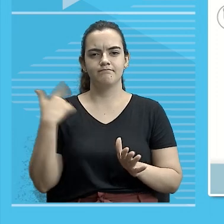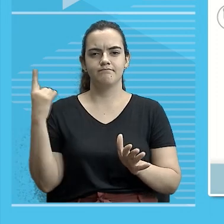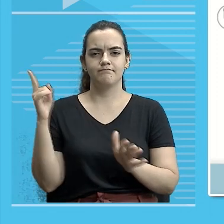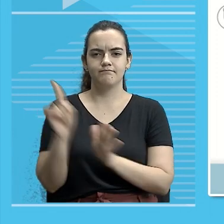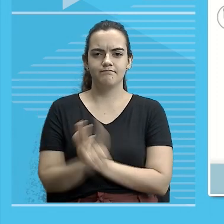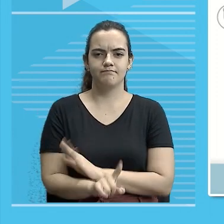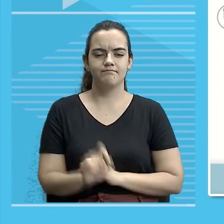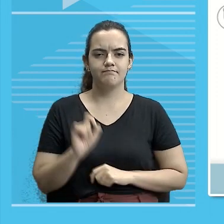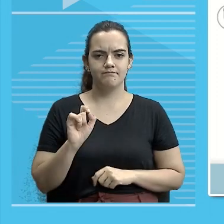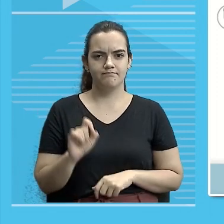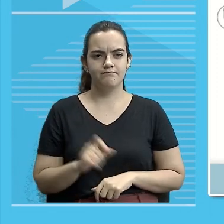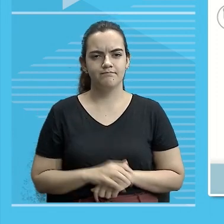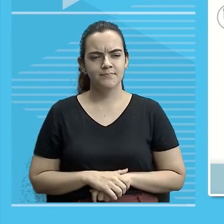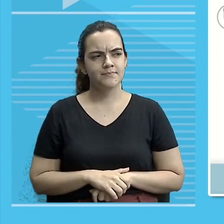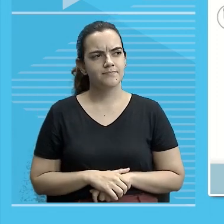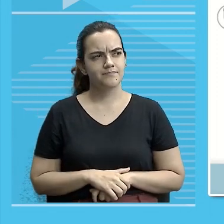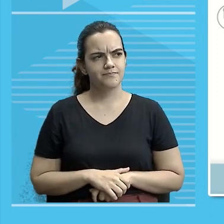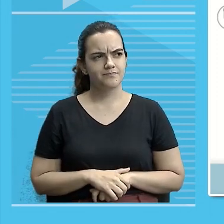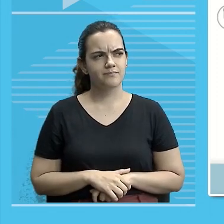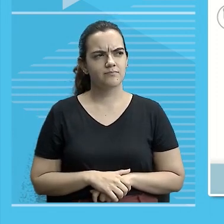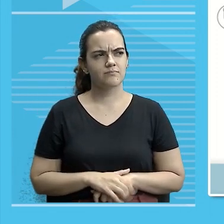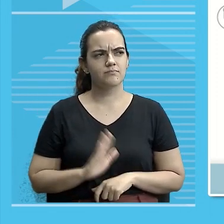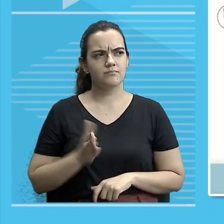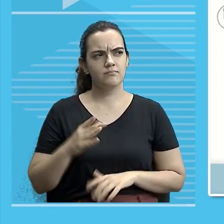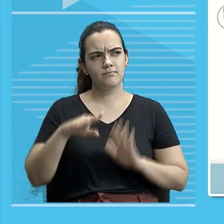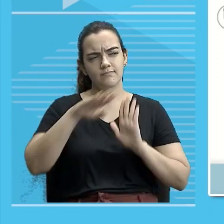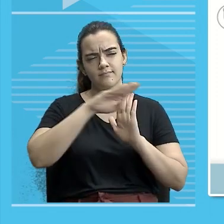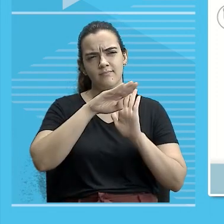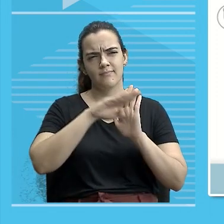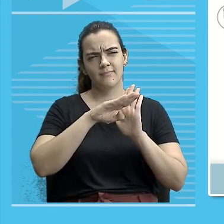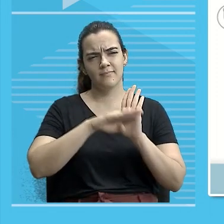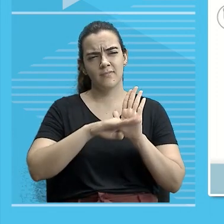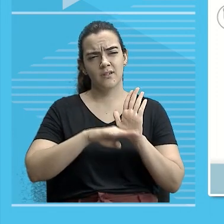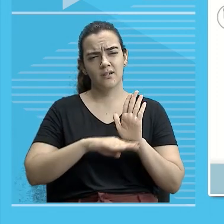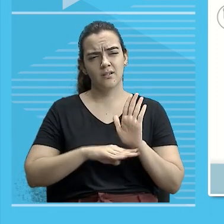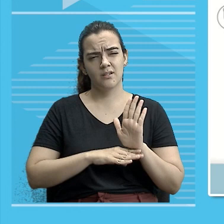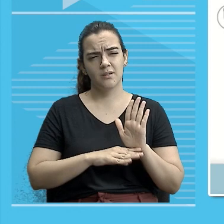tivemos vários autores